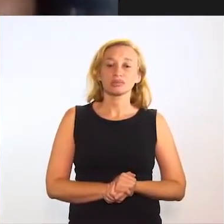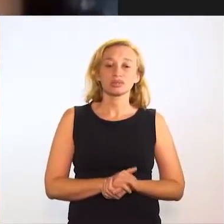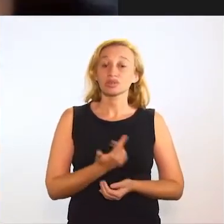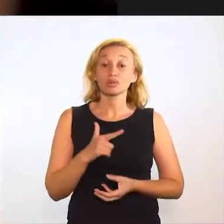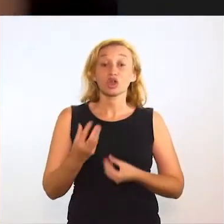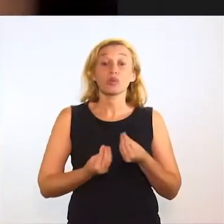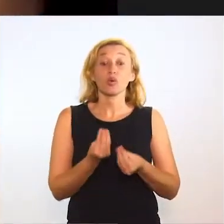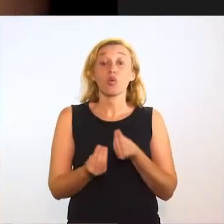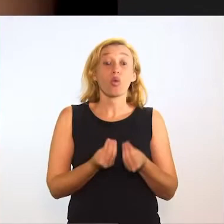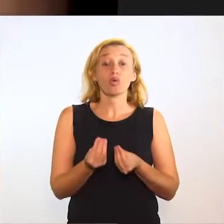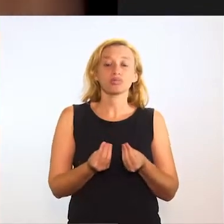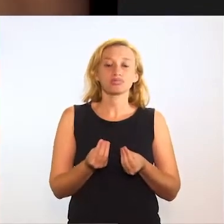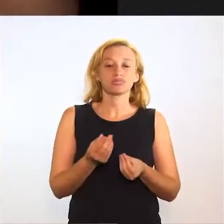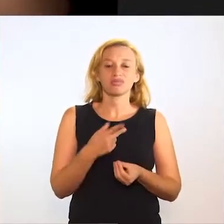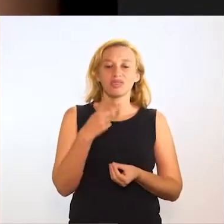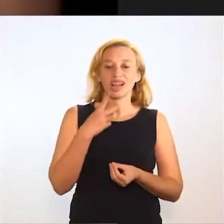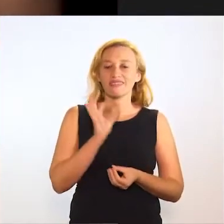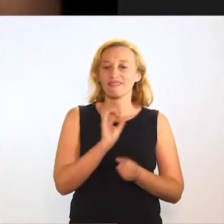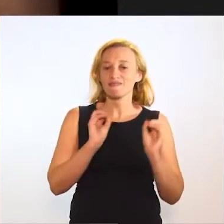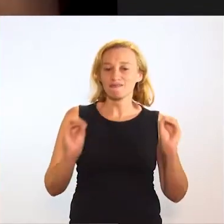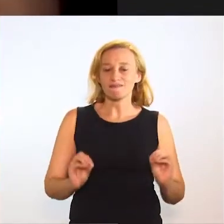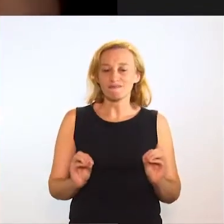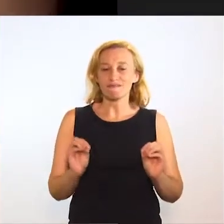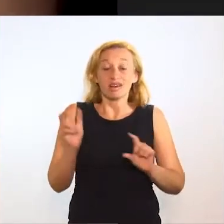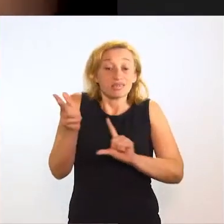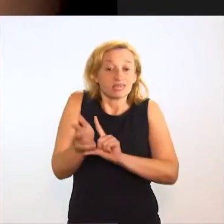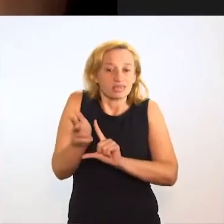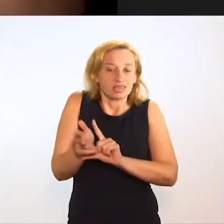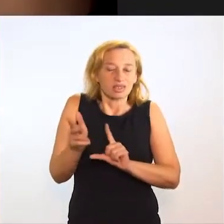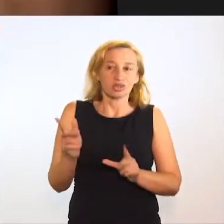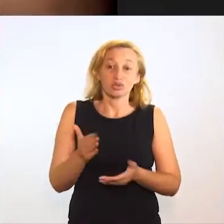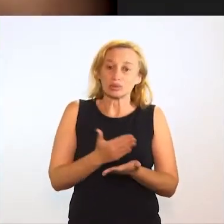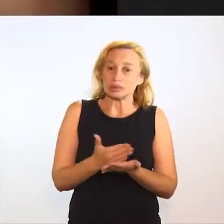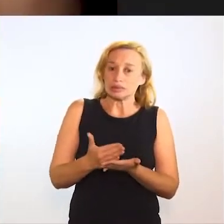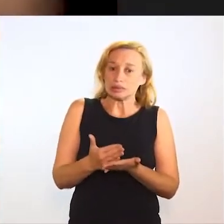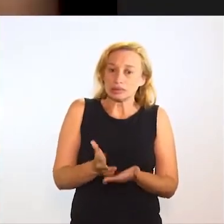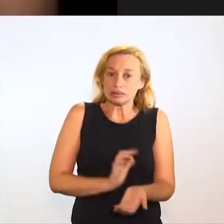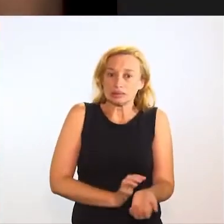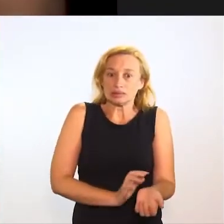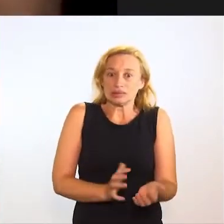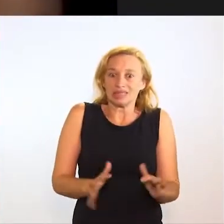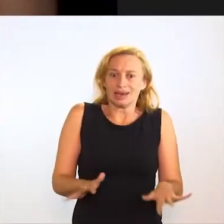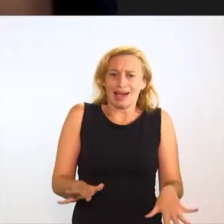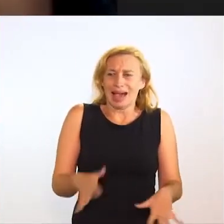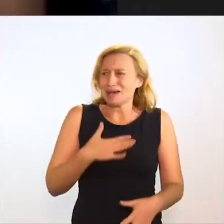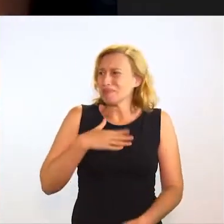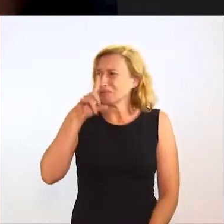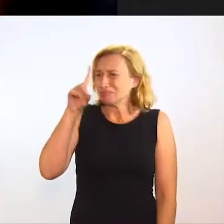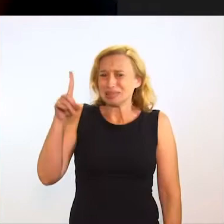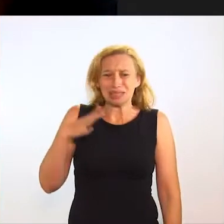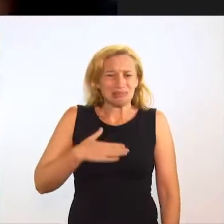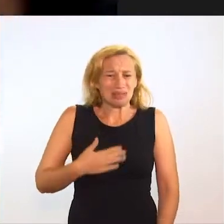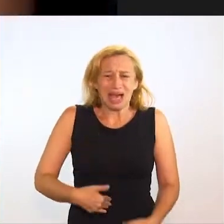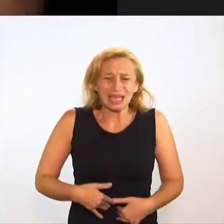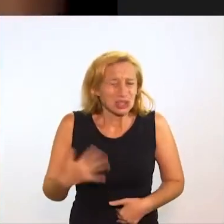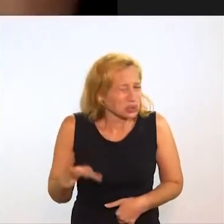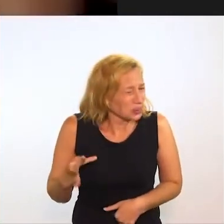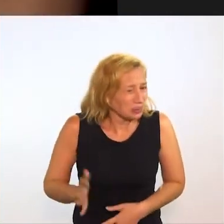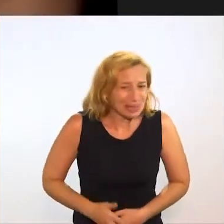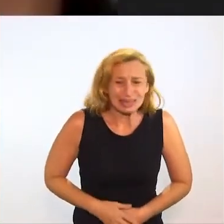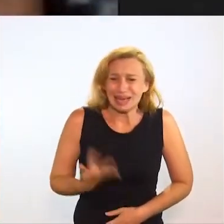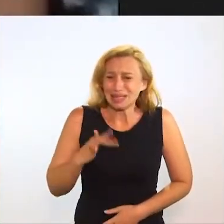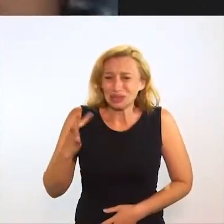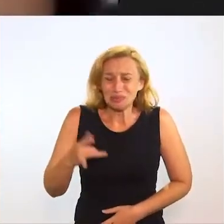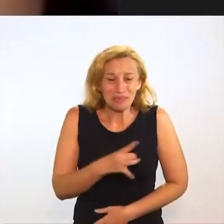olha, não temos como não falar das lives. Porque no começo, participar de live dá uma tremedeira, né? Ai, meu Deus do céu, dor